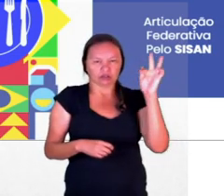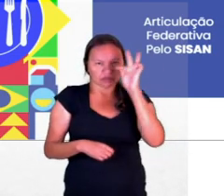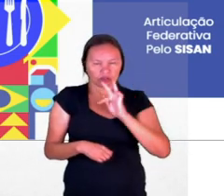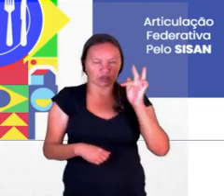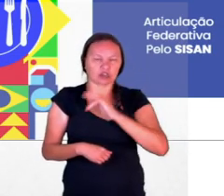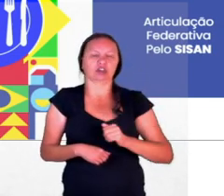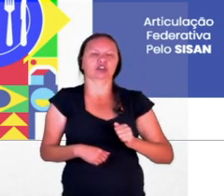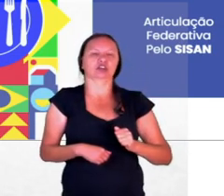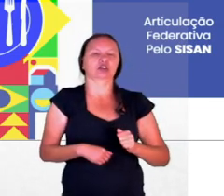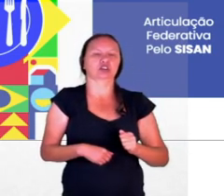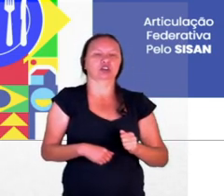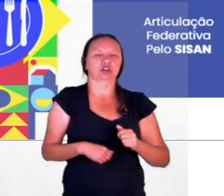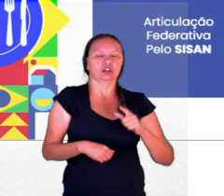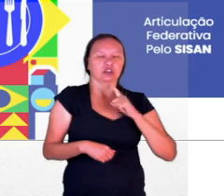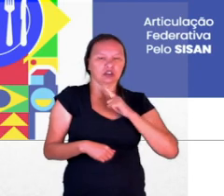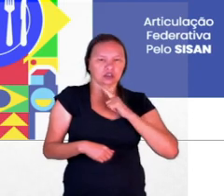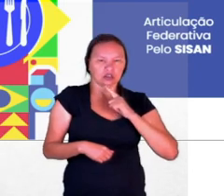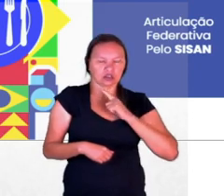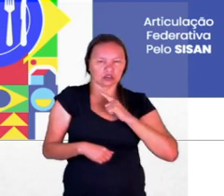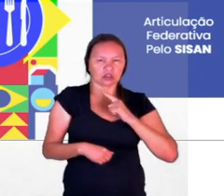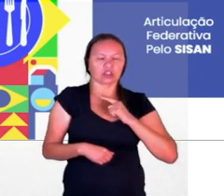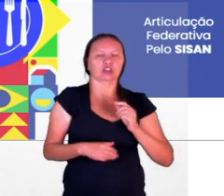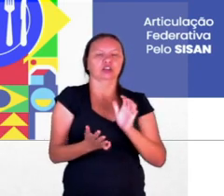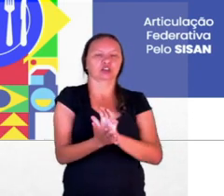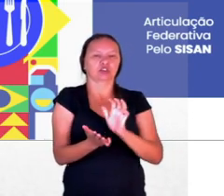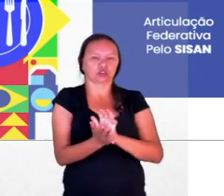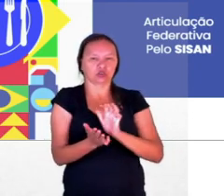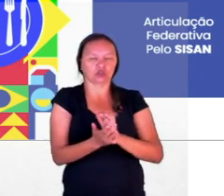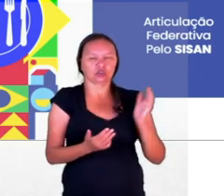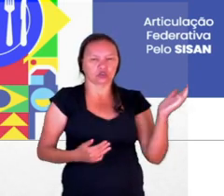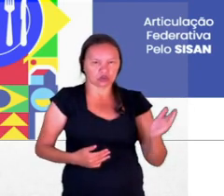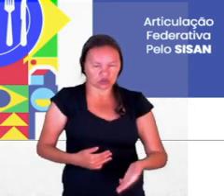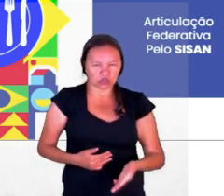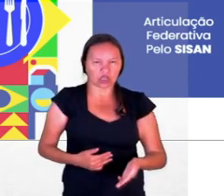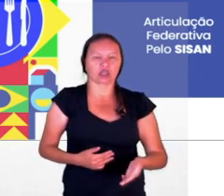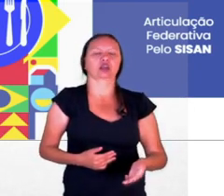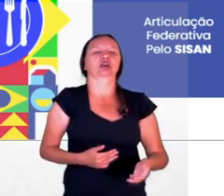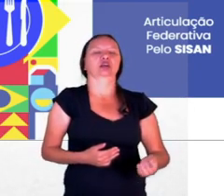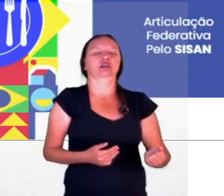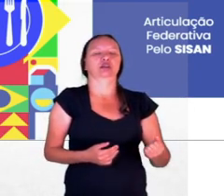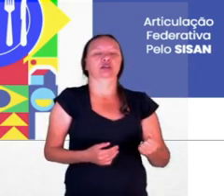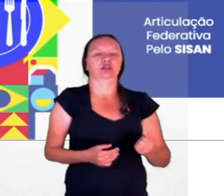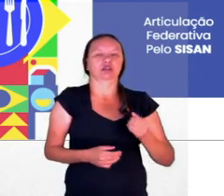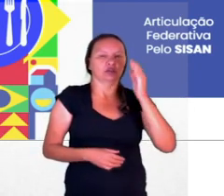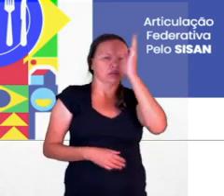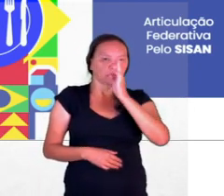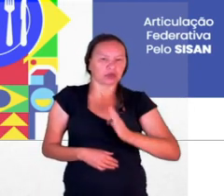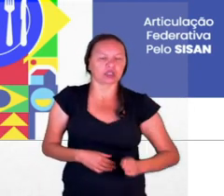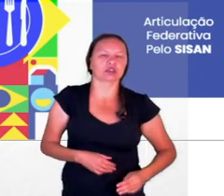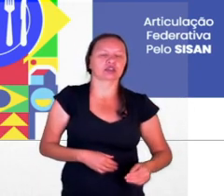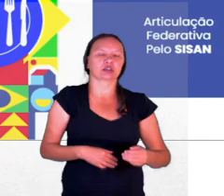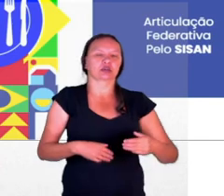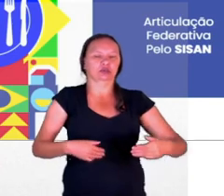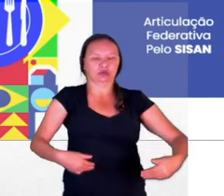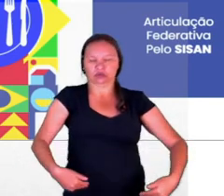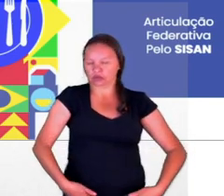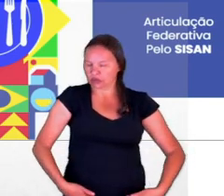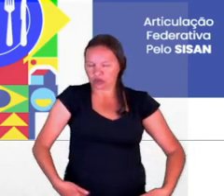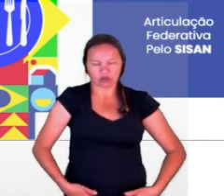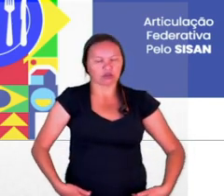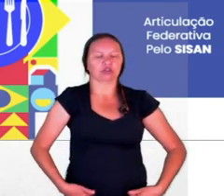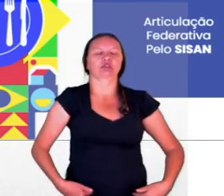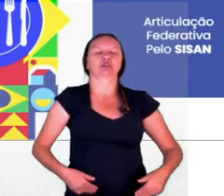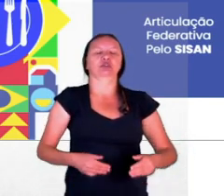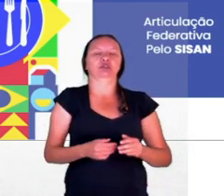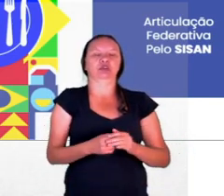eh a gente tá com um processo em curso já agora das caravanas do do Brasil sem fome que sairemos percorrendo o